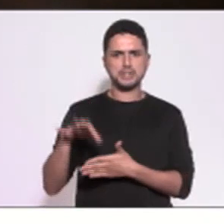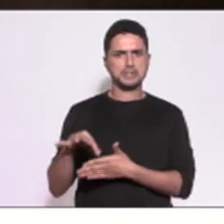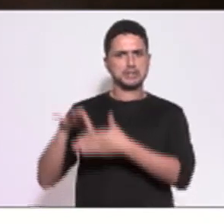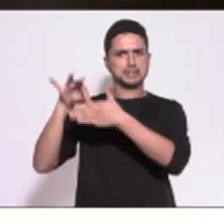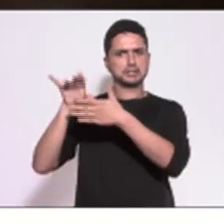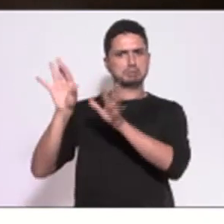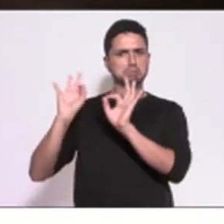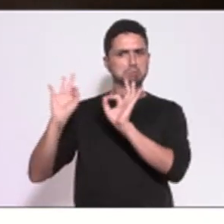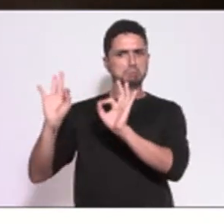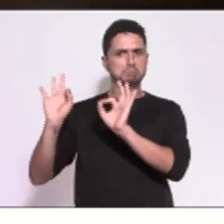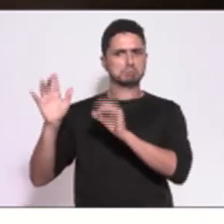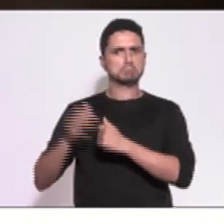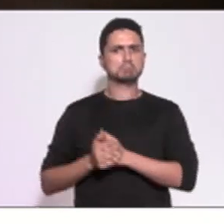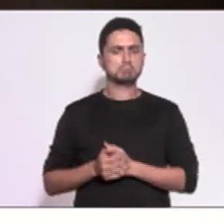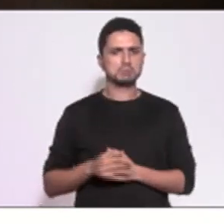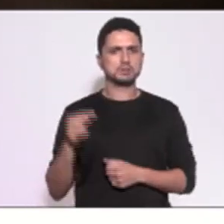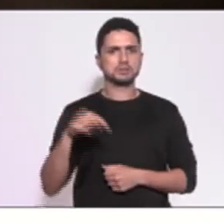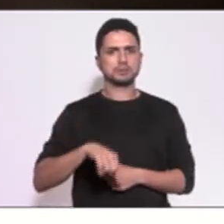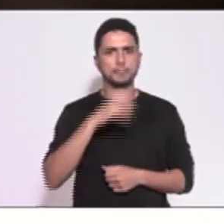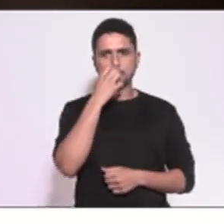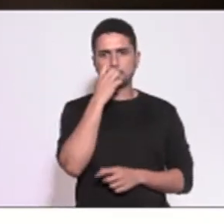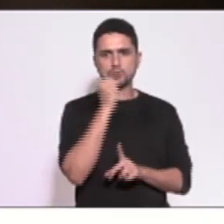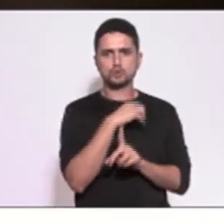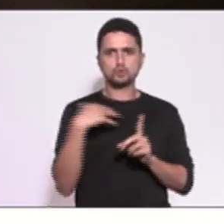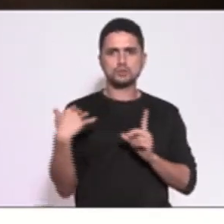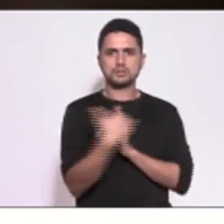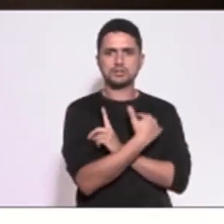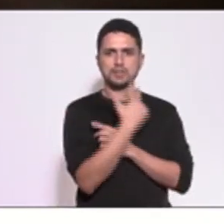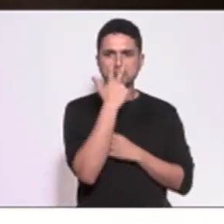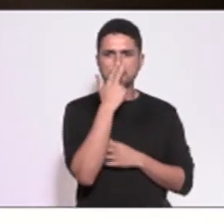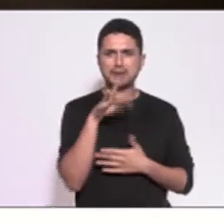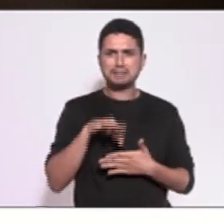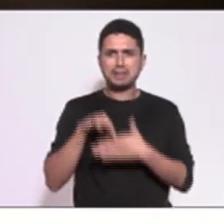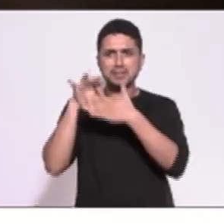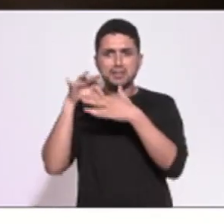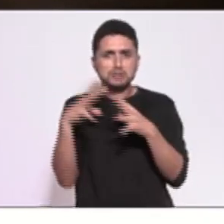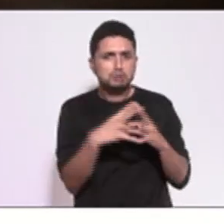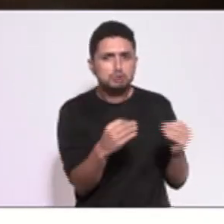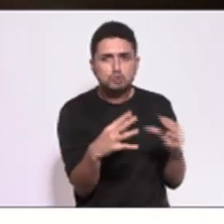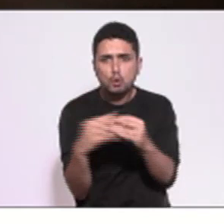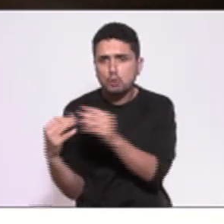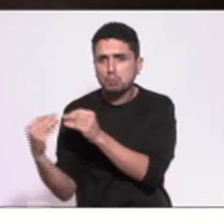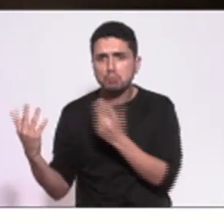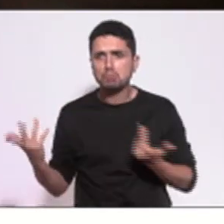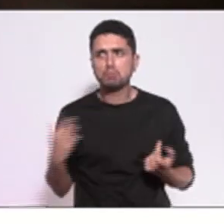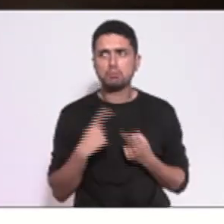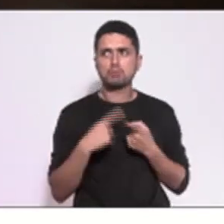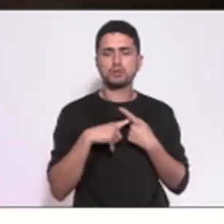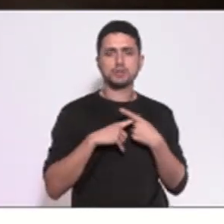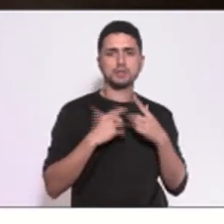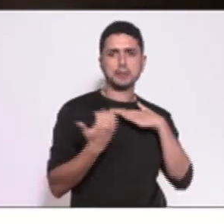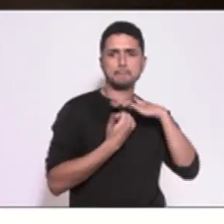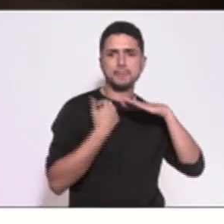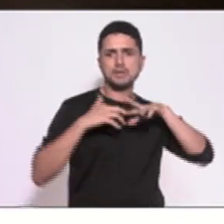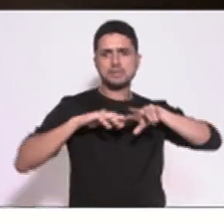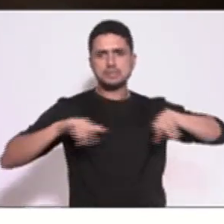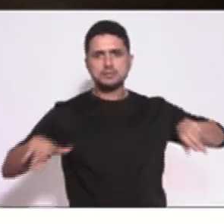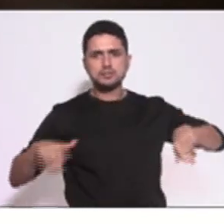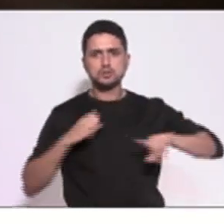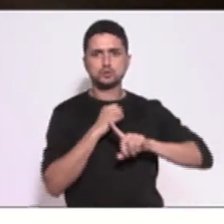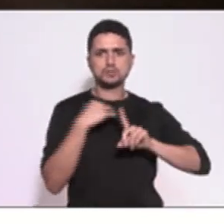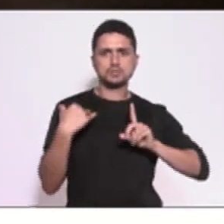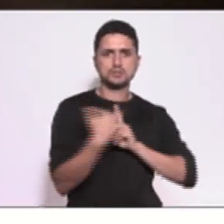numa sociedade em que a liderança é uma espécie em extinção, porque as organizações e a sociedade